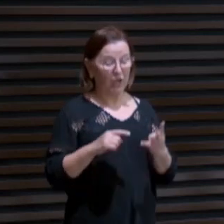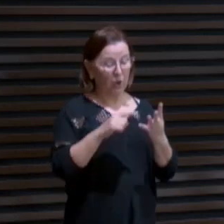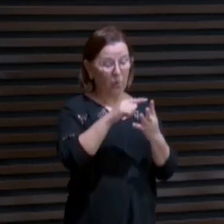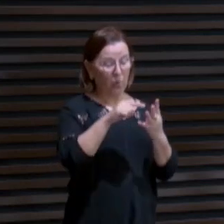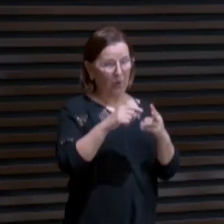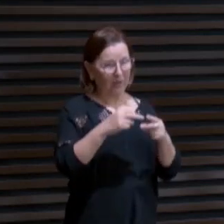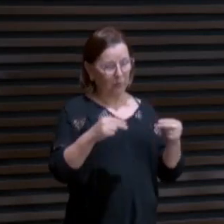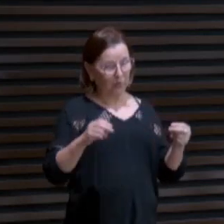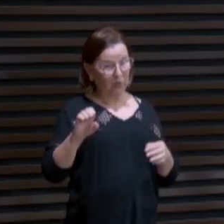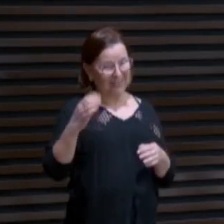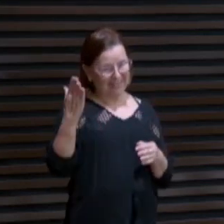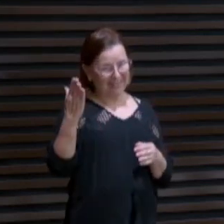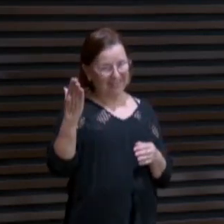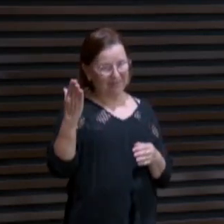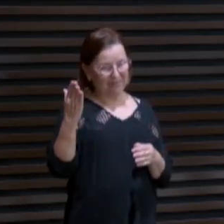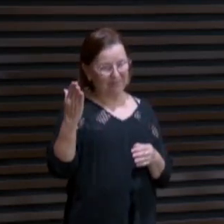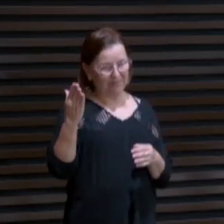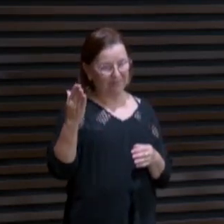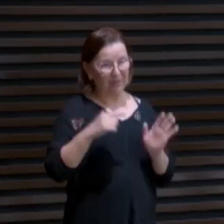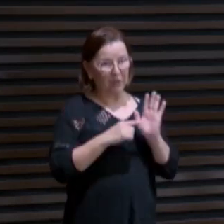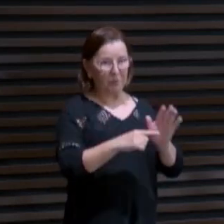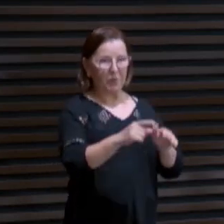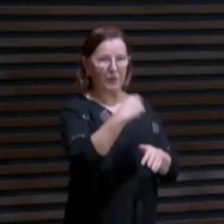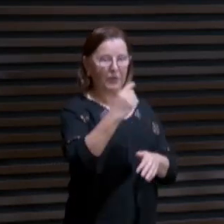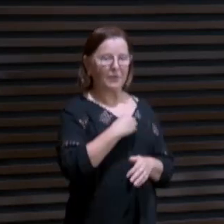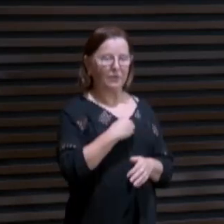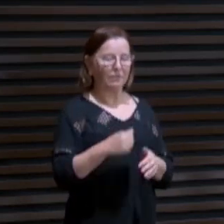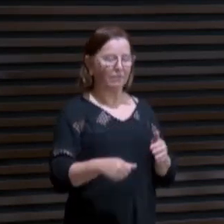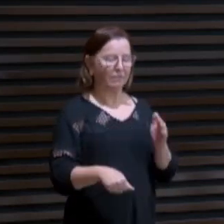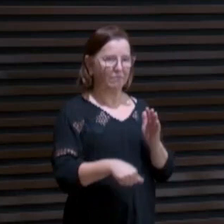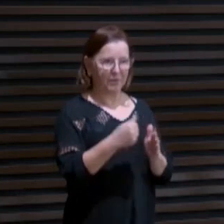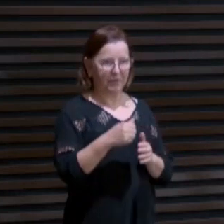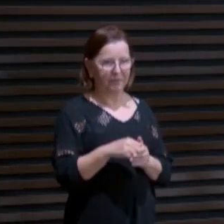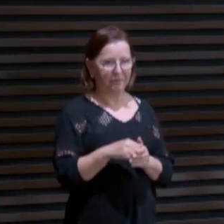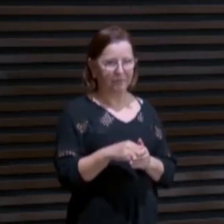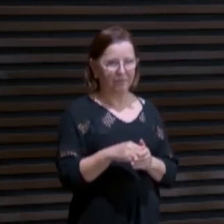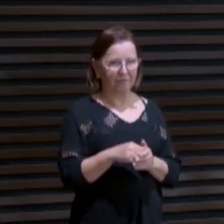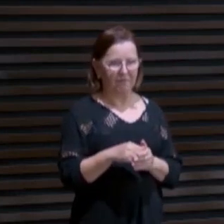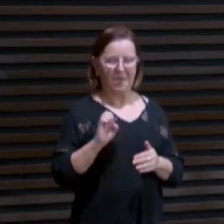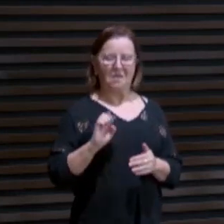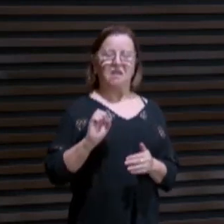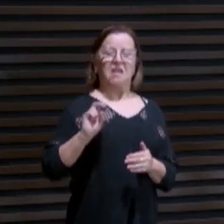que caracterizam que nós somos pecadores. A primeira delas é o egoísmo.